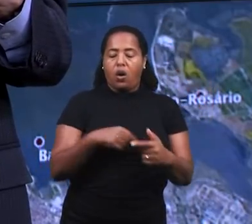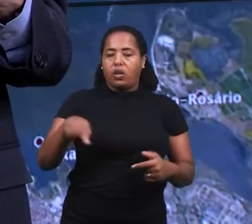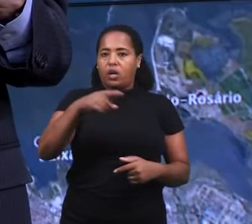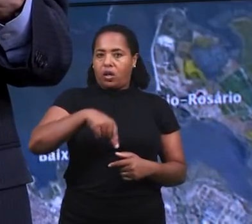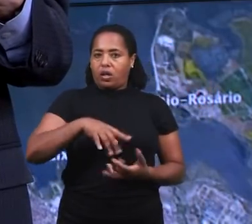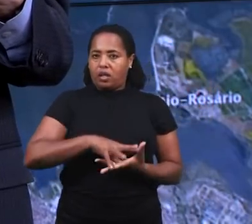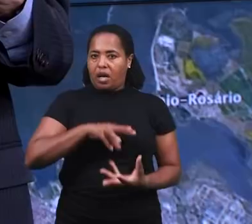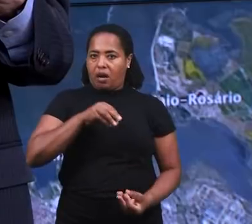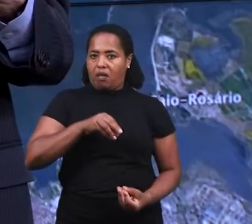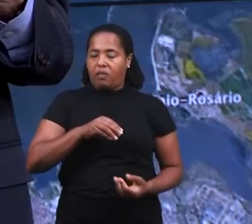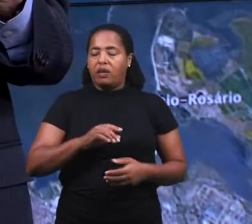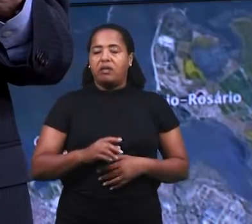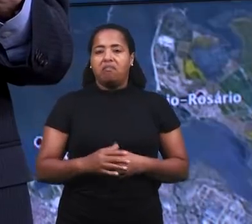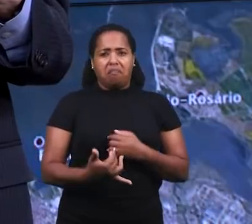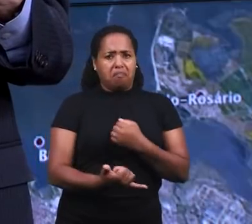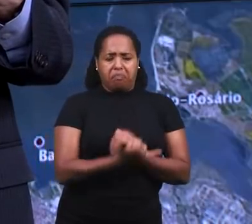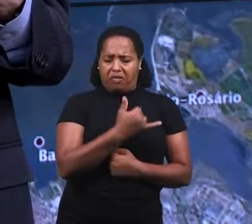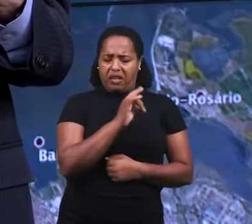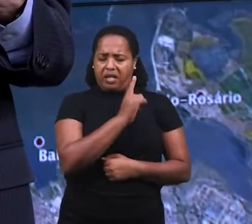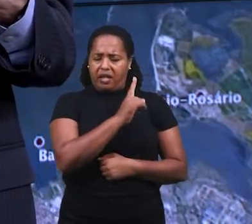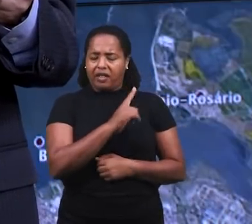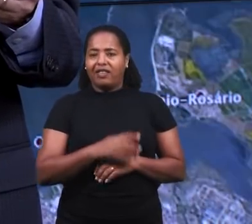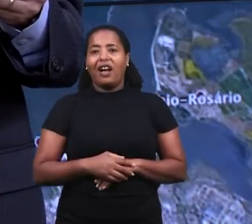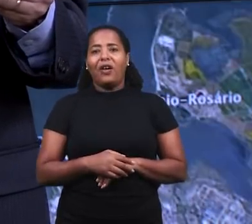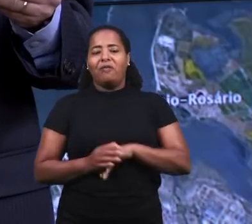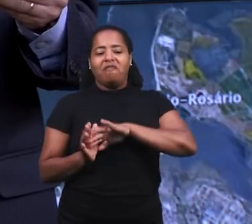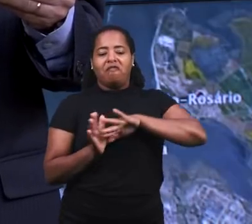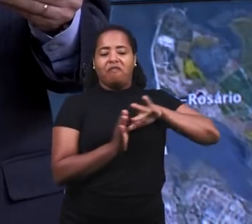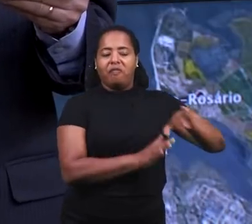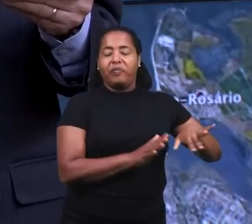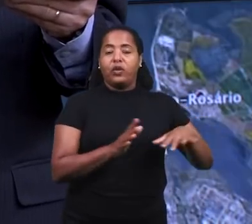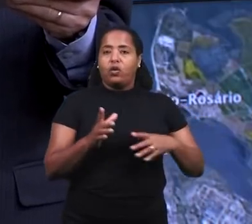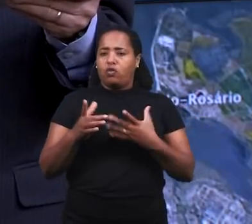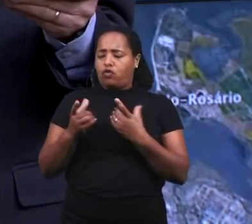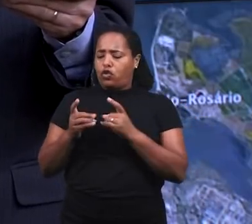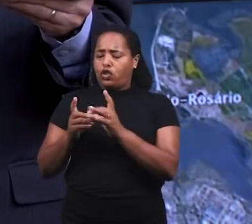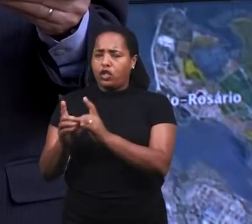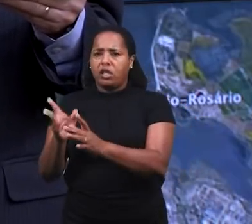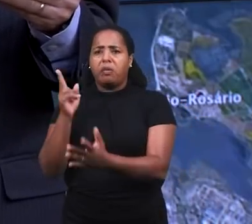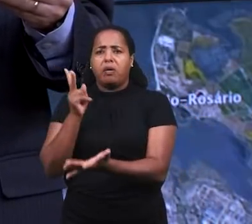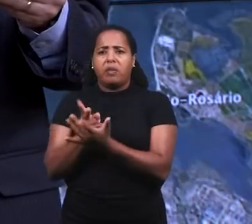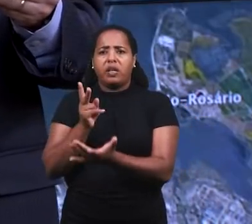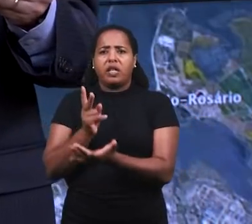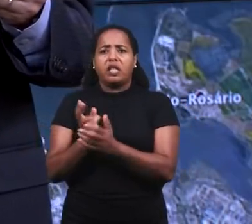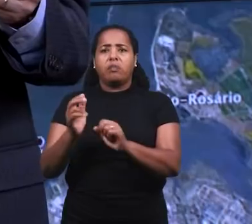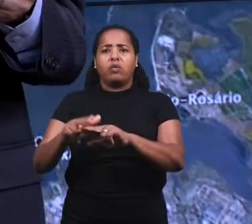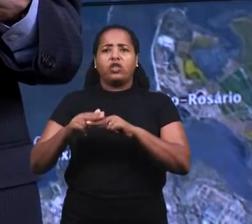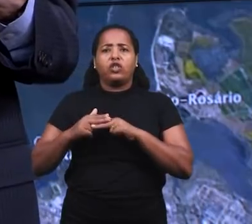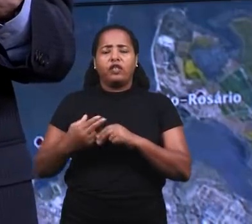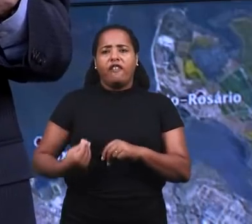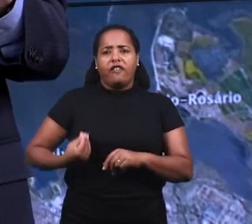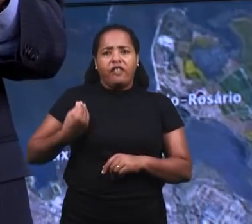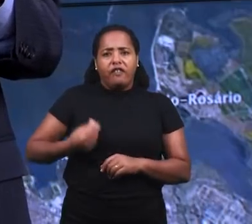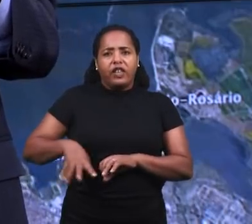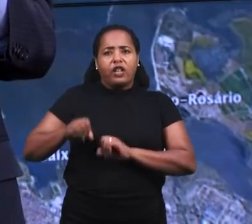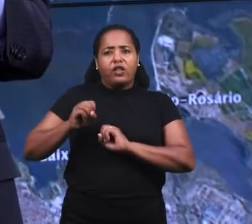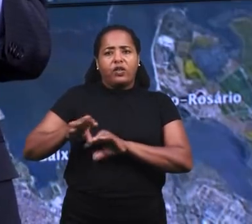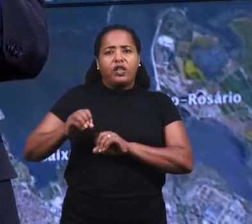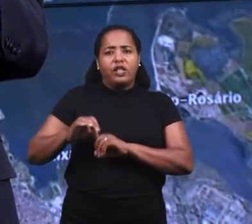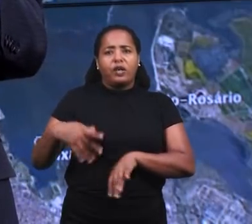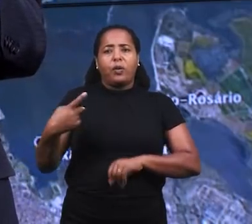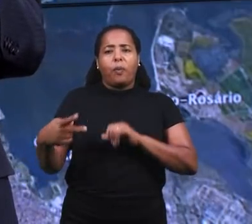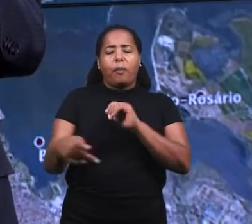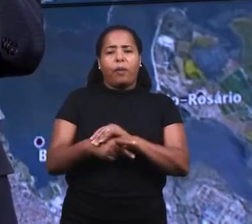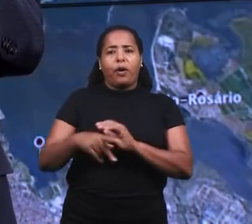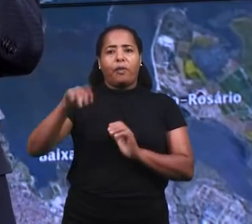é contra a nossa alma. Muito bem colocado. Os discípulos, eles permaneciam porque os